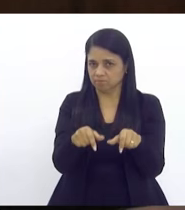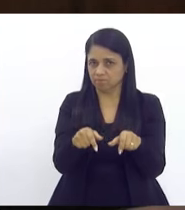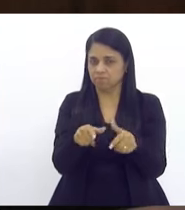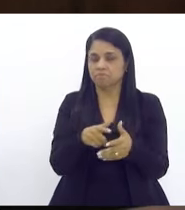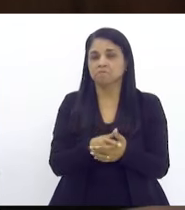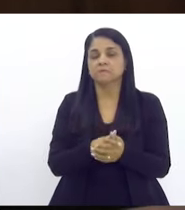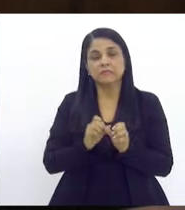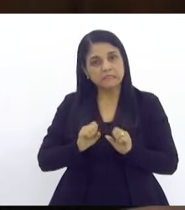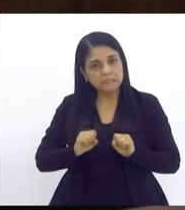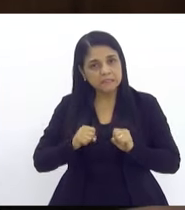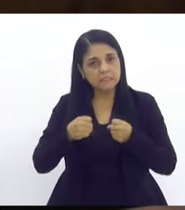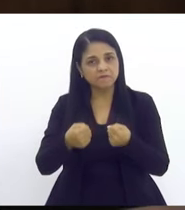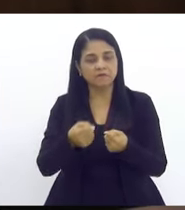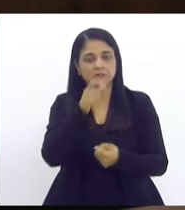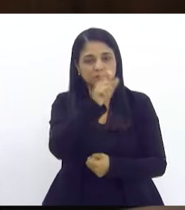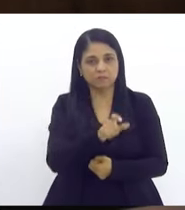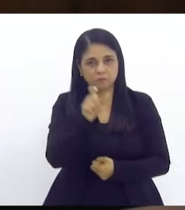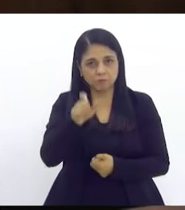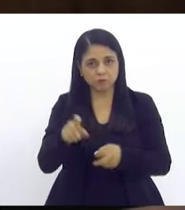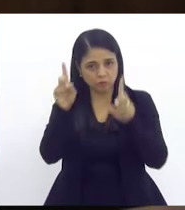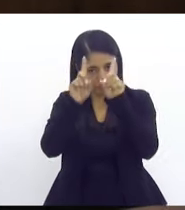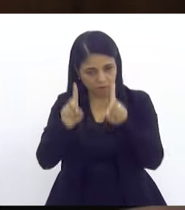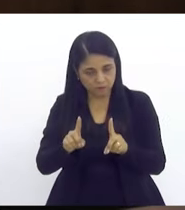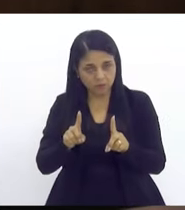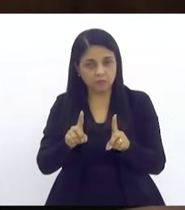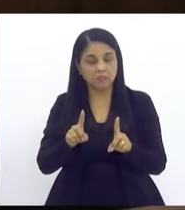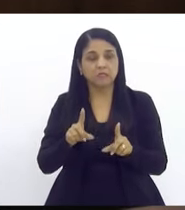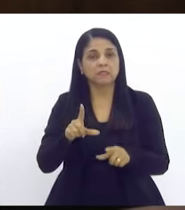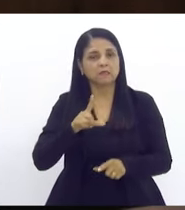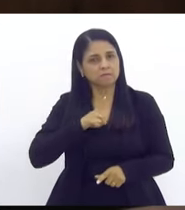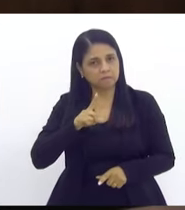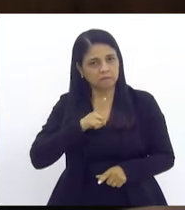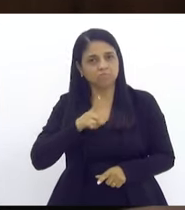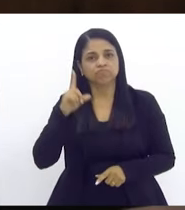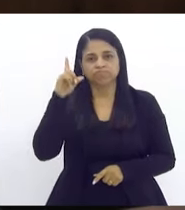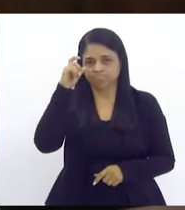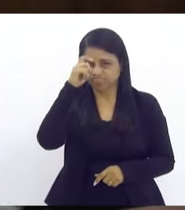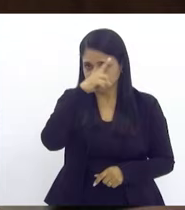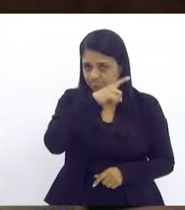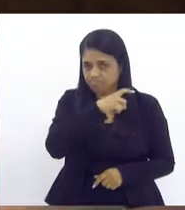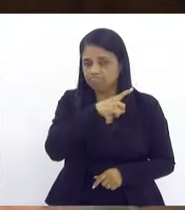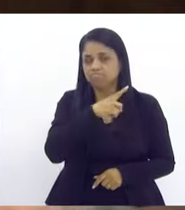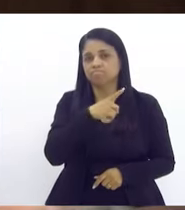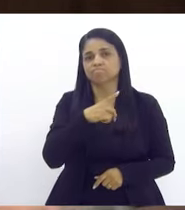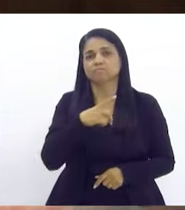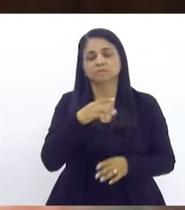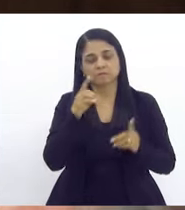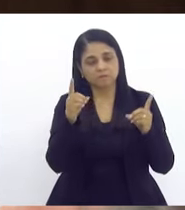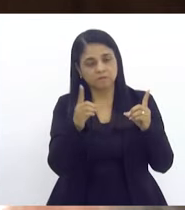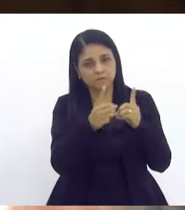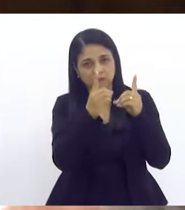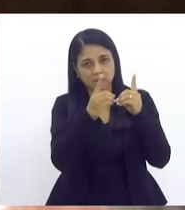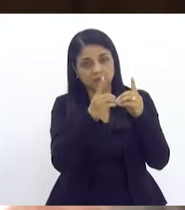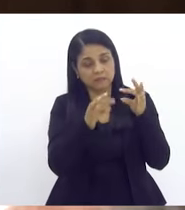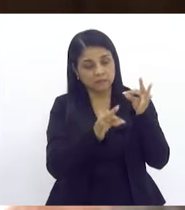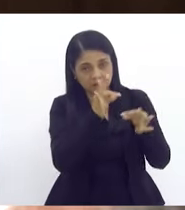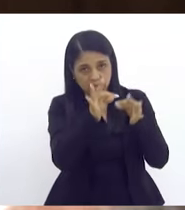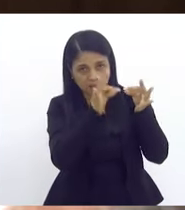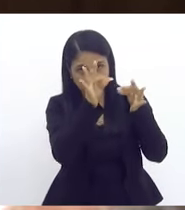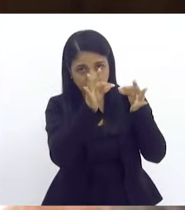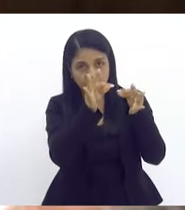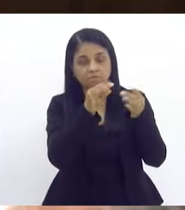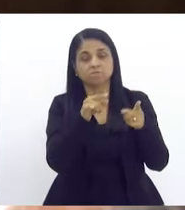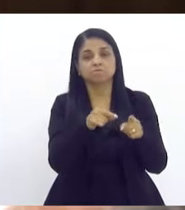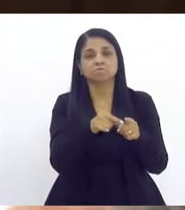em defesa das pessoas com deficiência, que estão tendo, de fato, seus os seus tratamentos interrompidos. Inclusive,